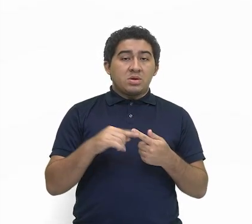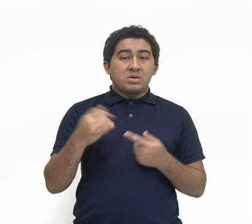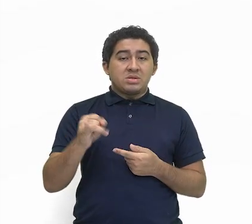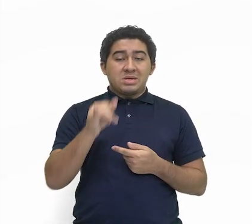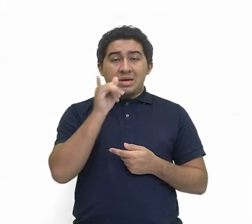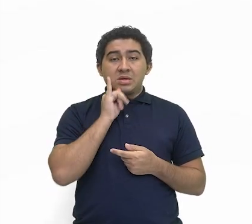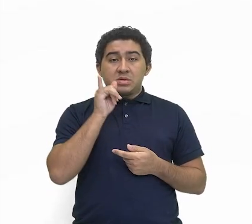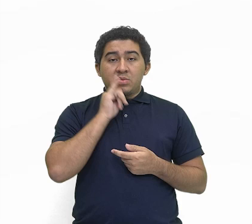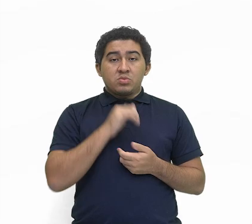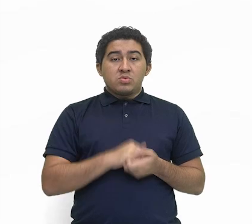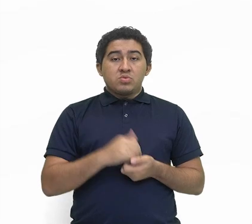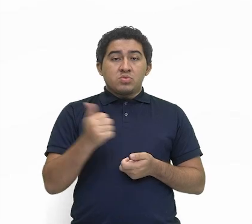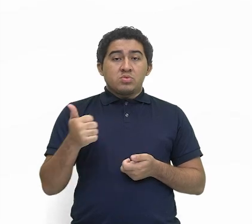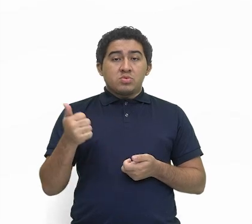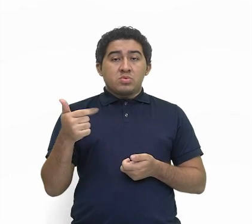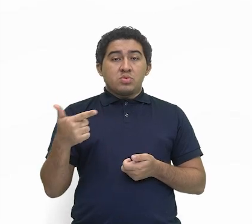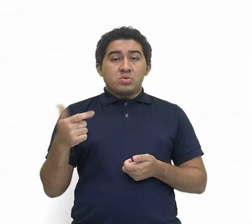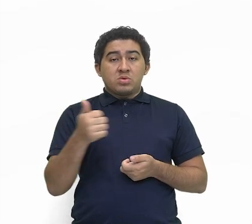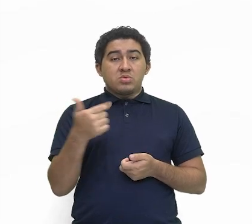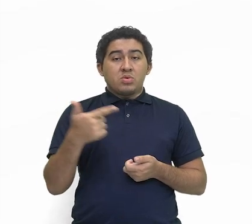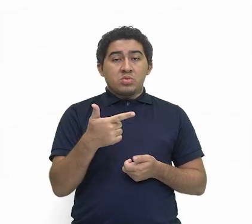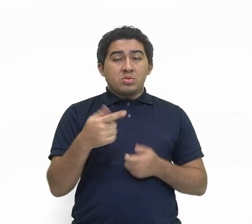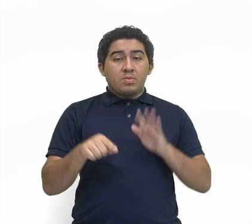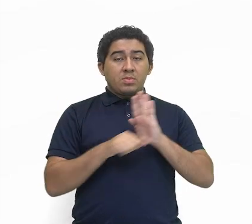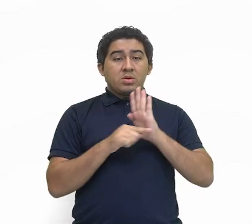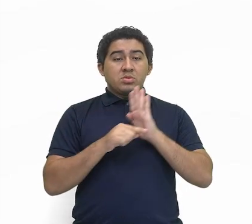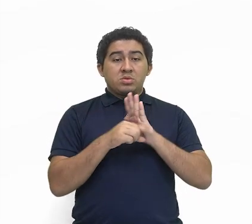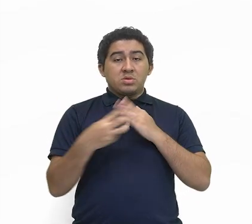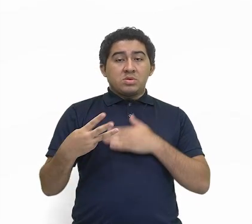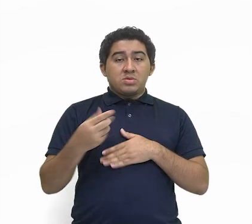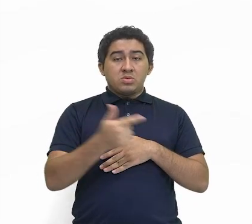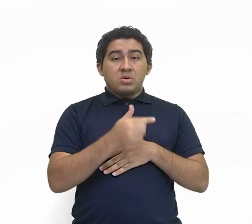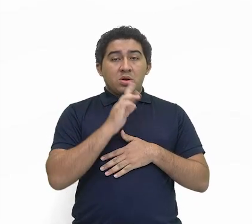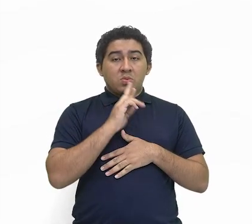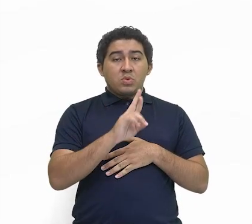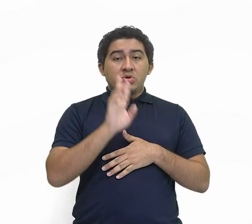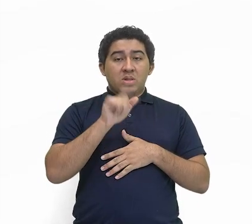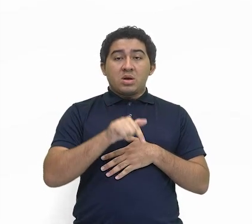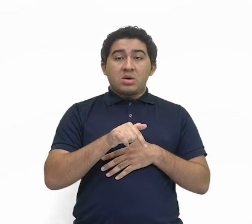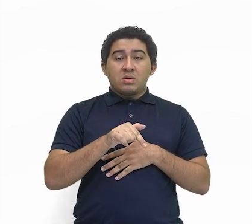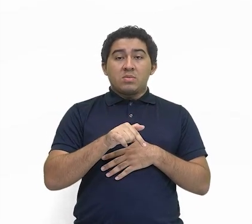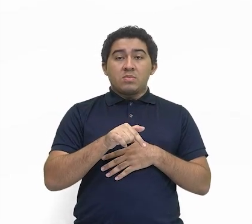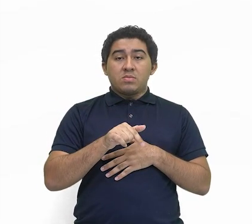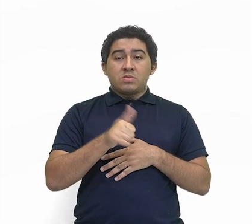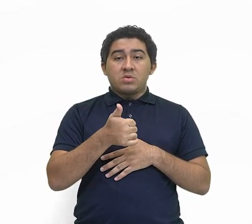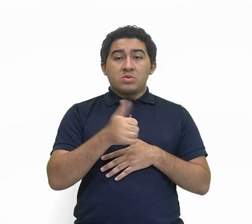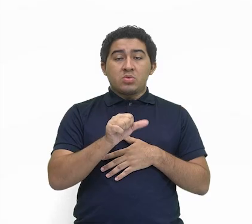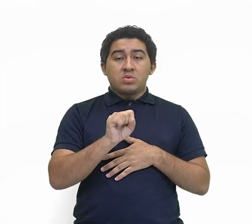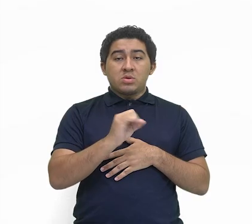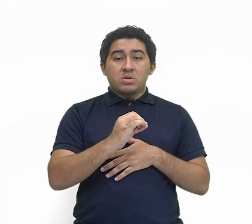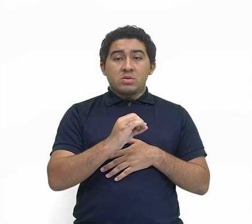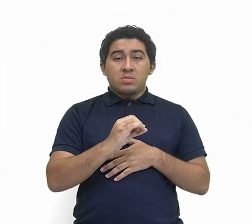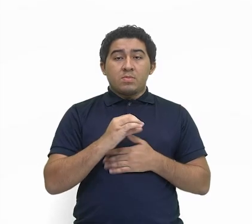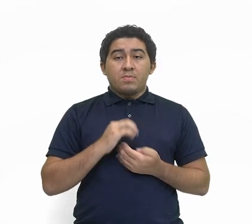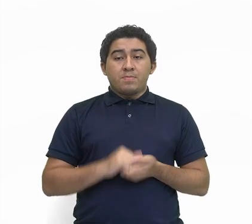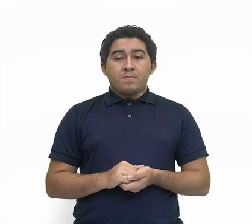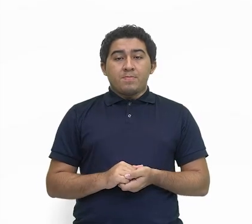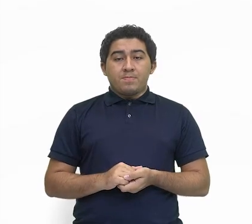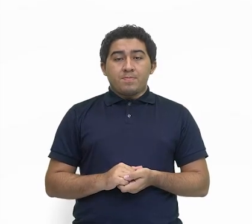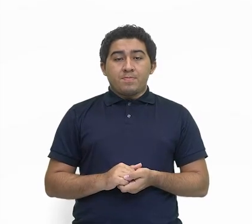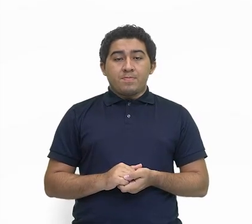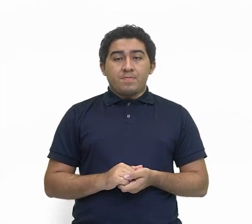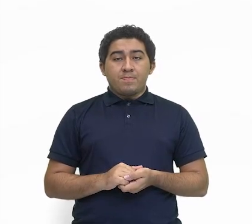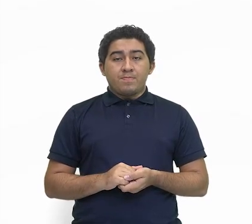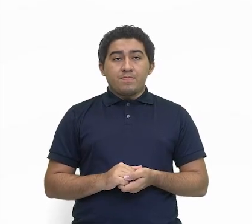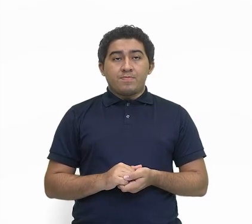Se você diminuir 212 menos 32, o resultado é 180. O